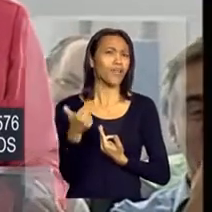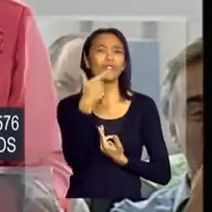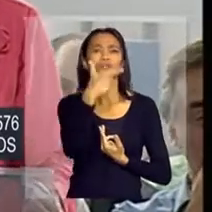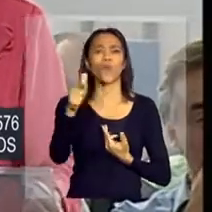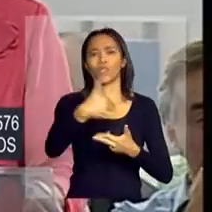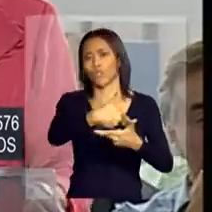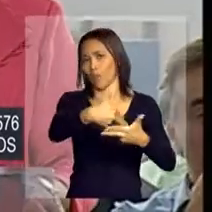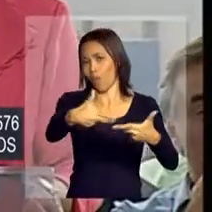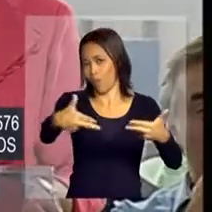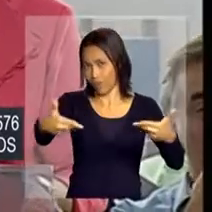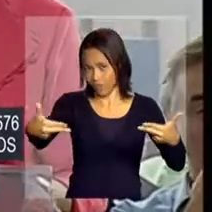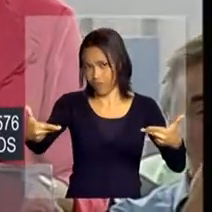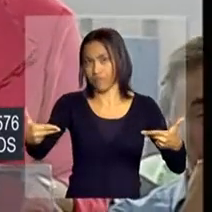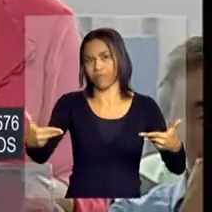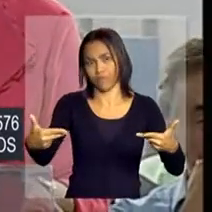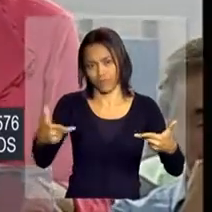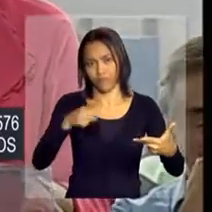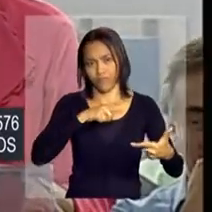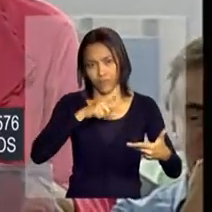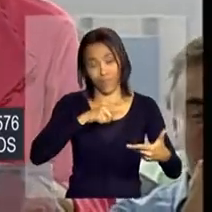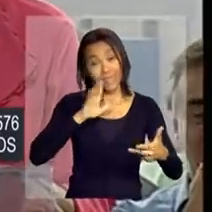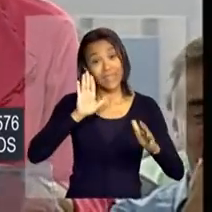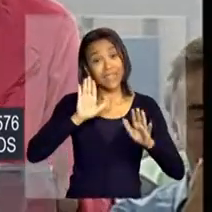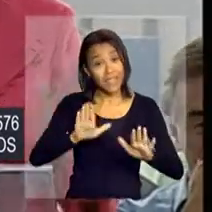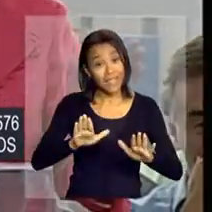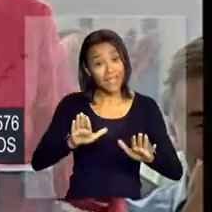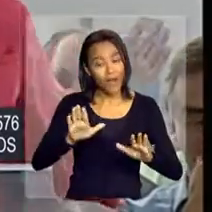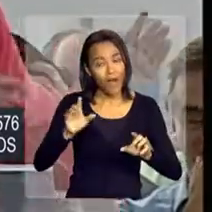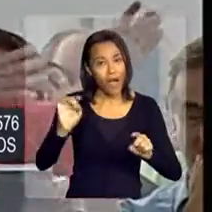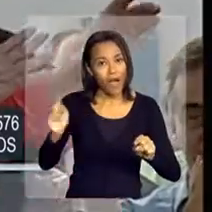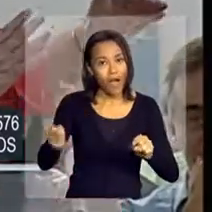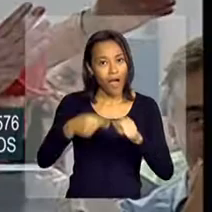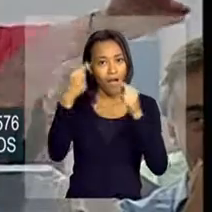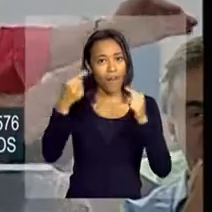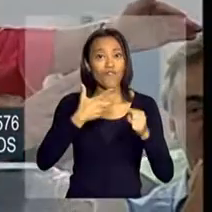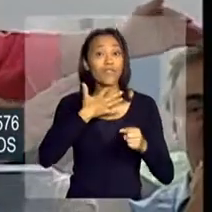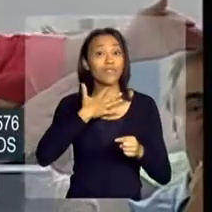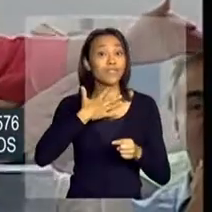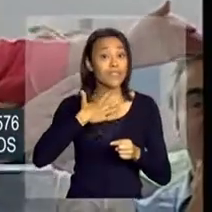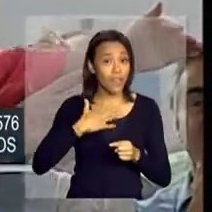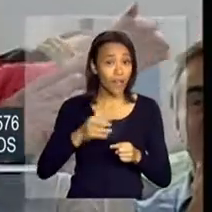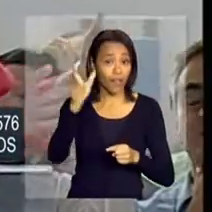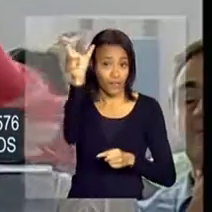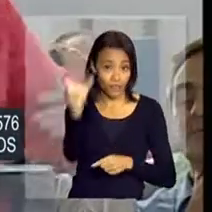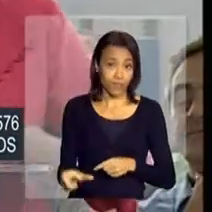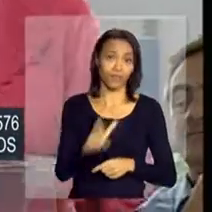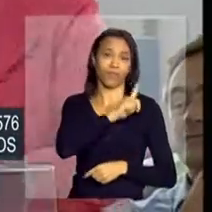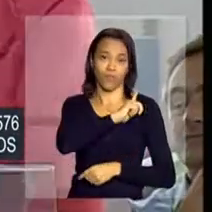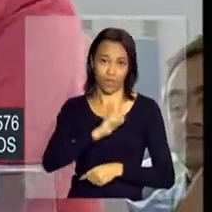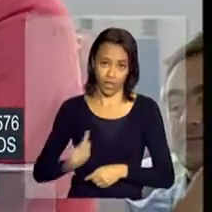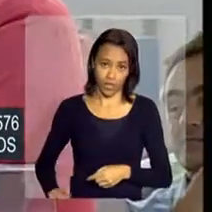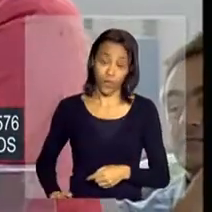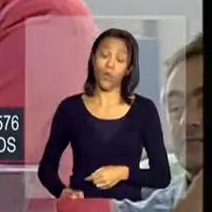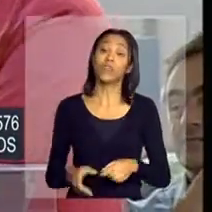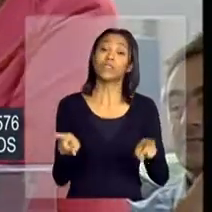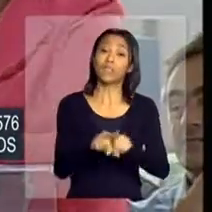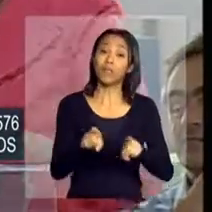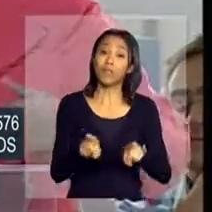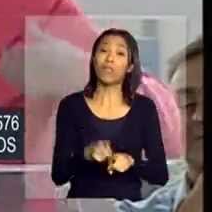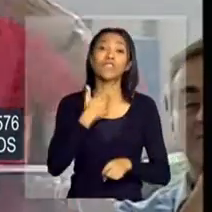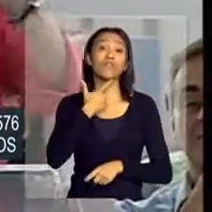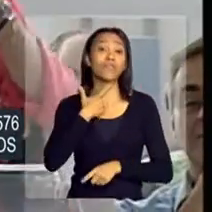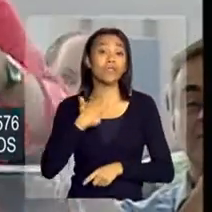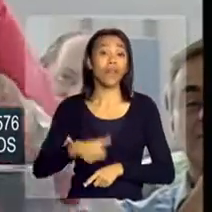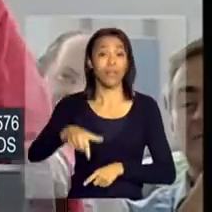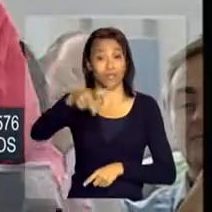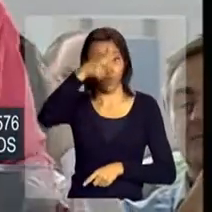coisas, tem uma certa coincidência entre os desejos do governador, os desejos do